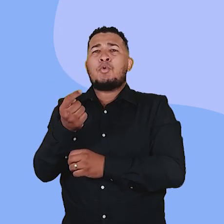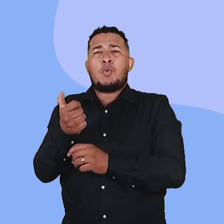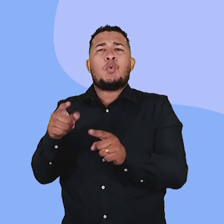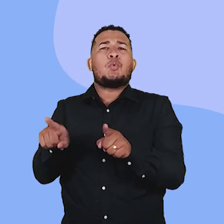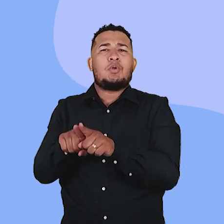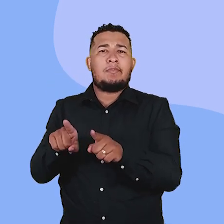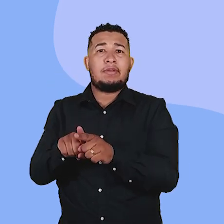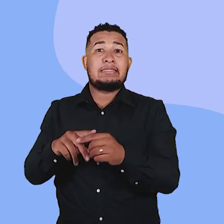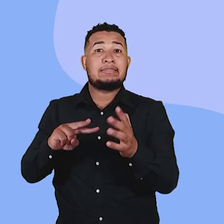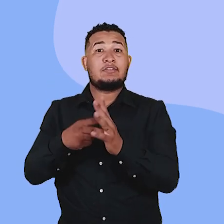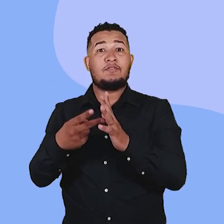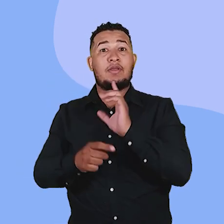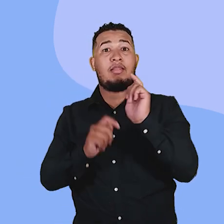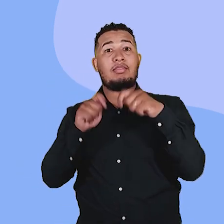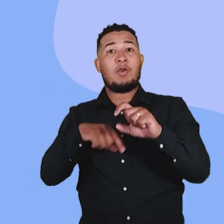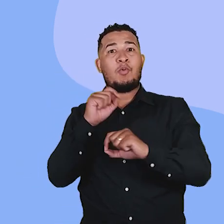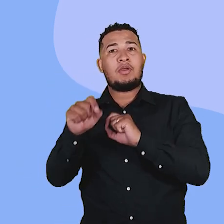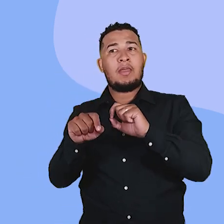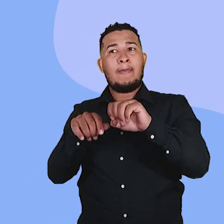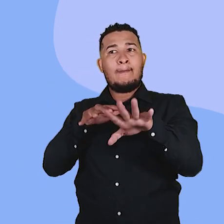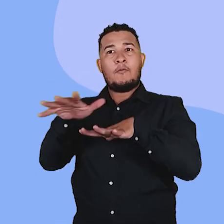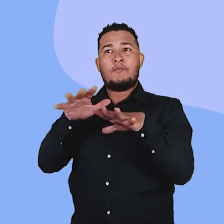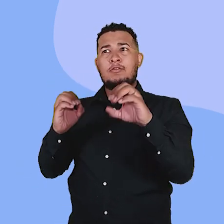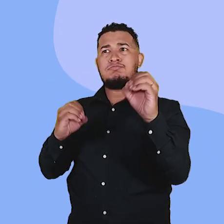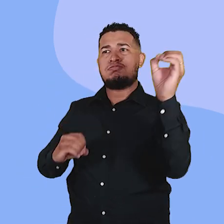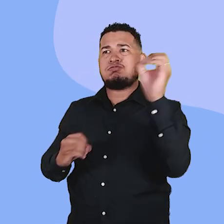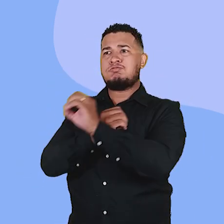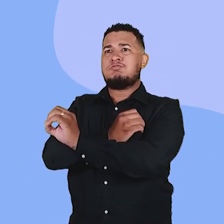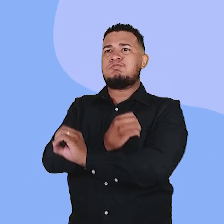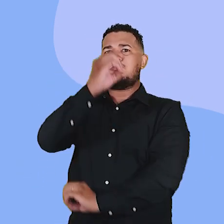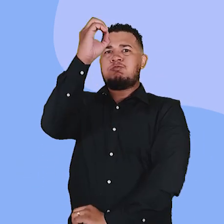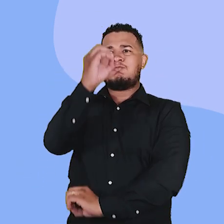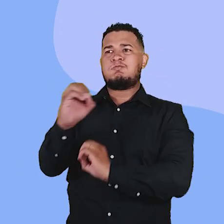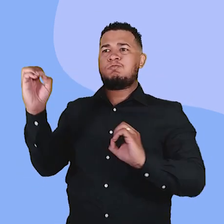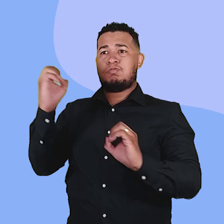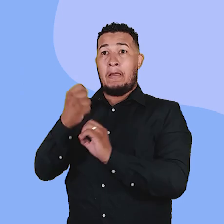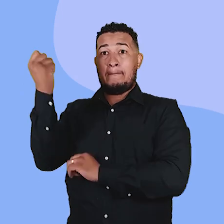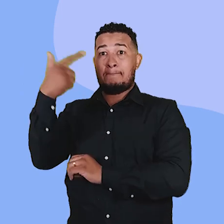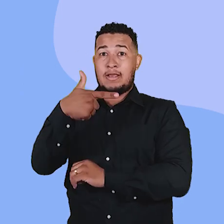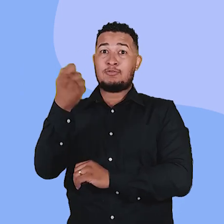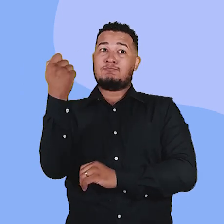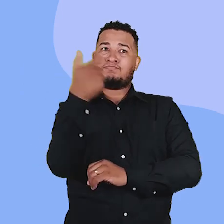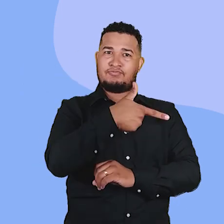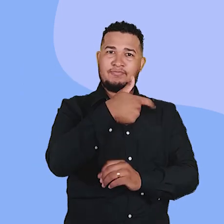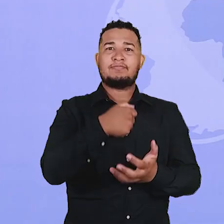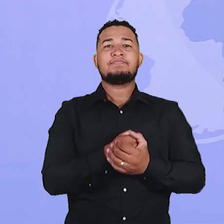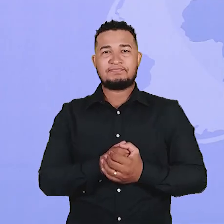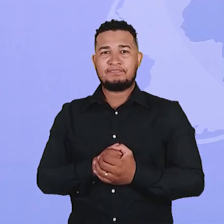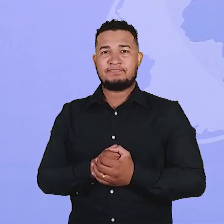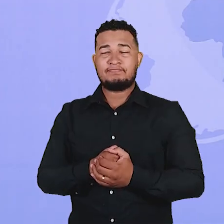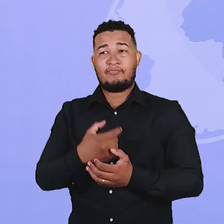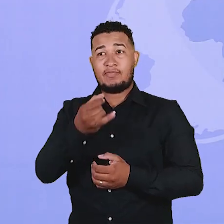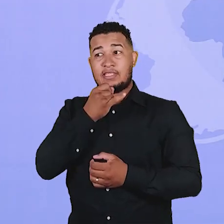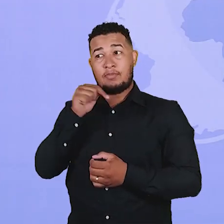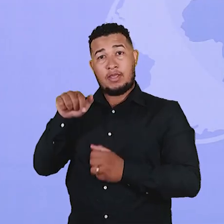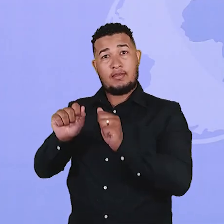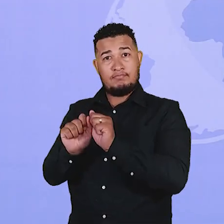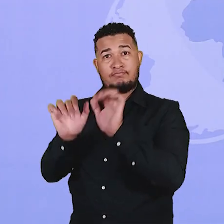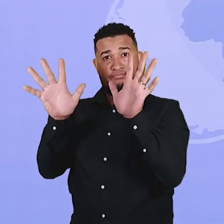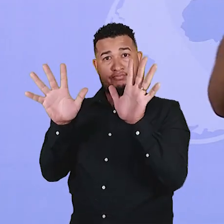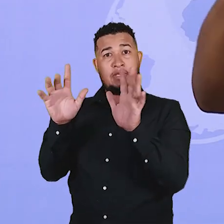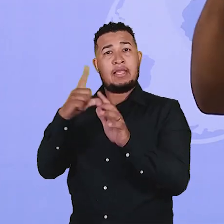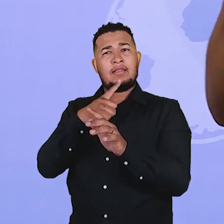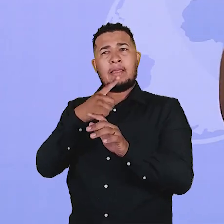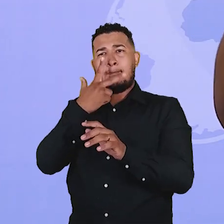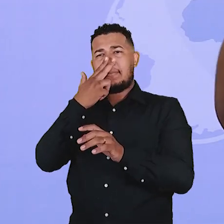pequena, possibilitando uma movimentação bem mais intensa. Então, no meu gás, as